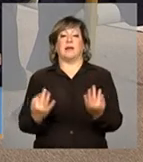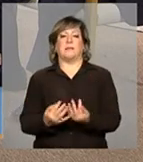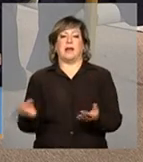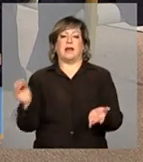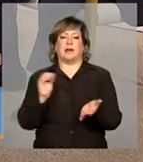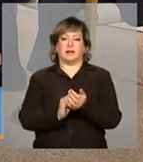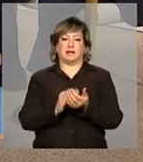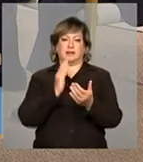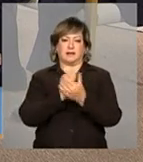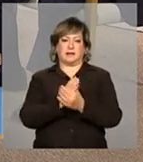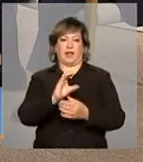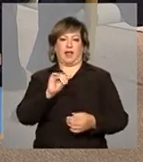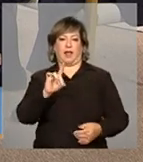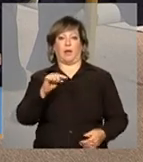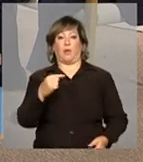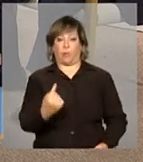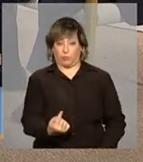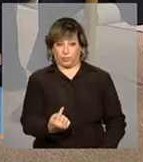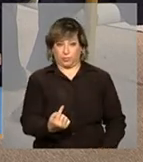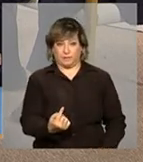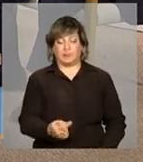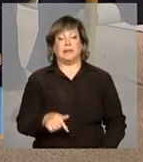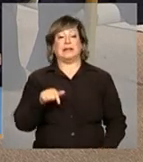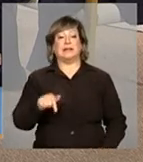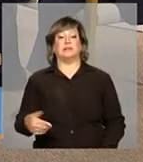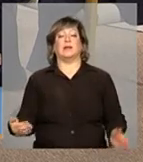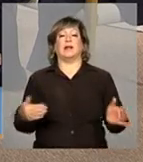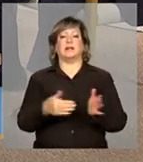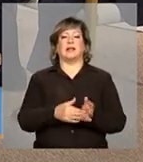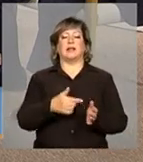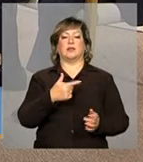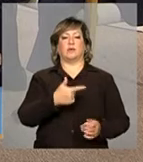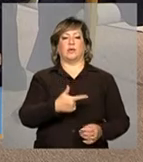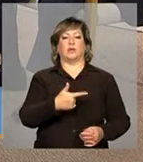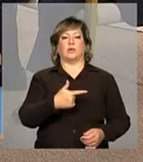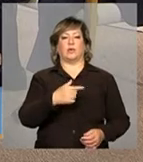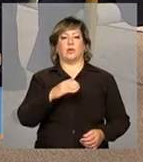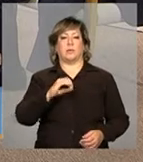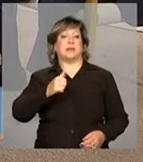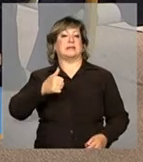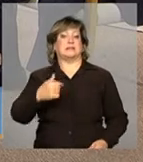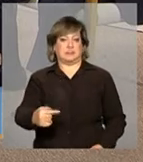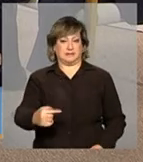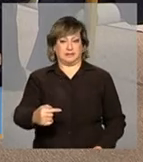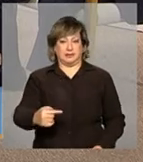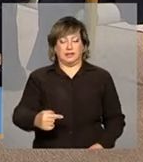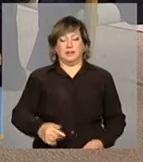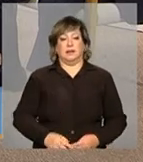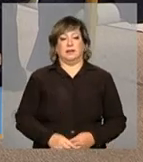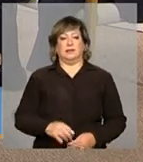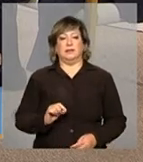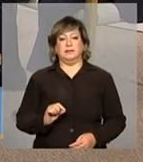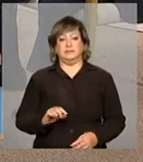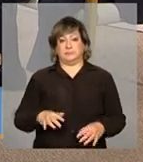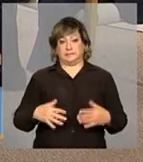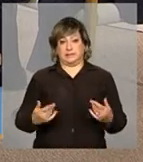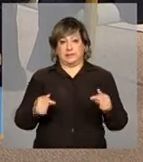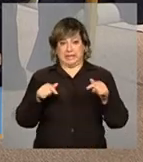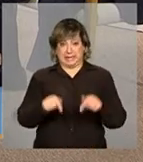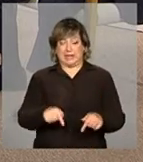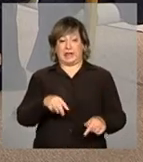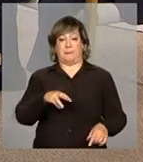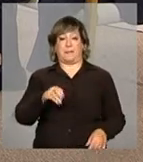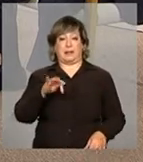no cadastro único certo é isso até 2017 então isso